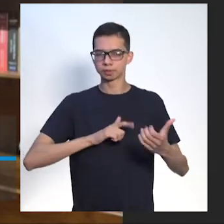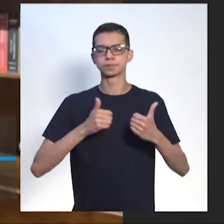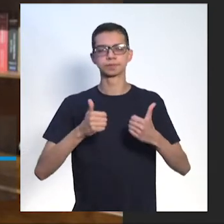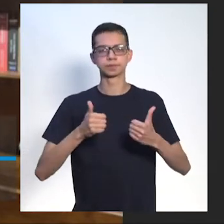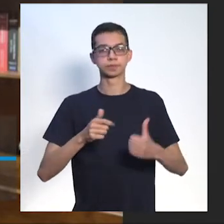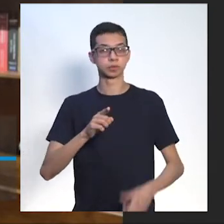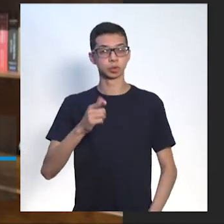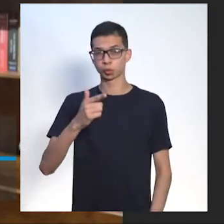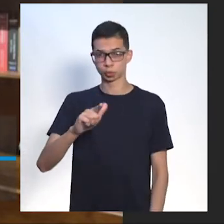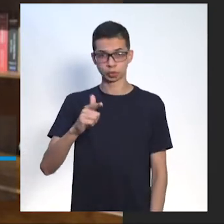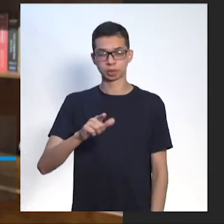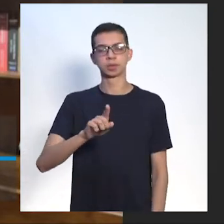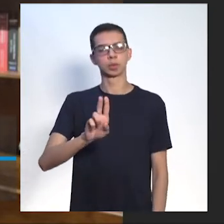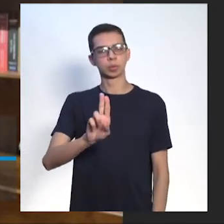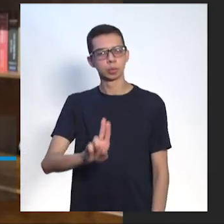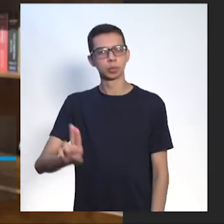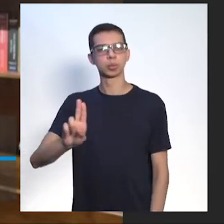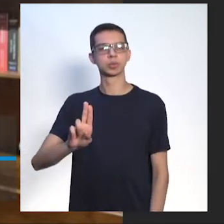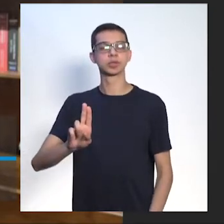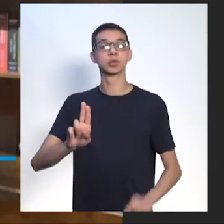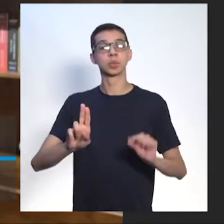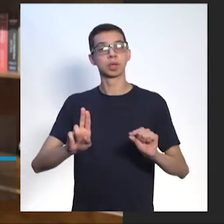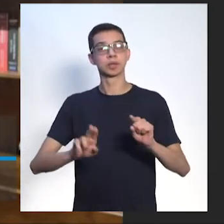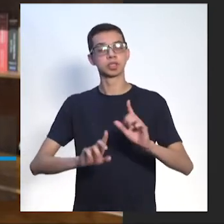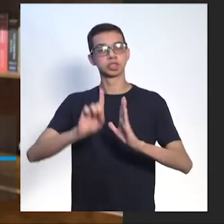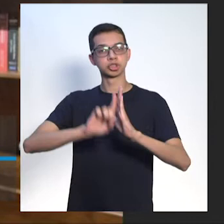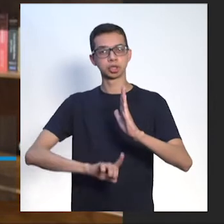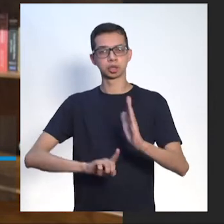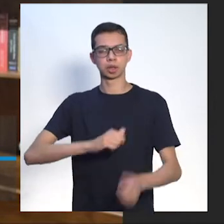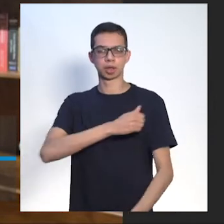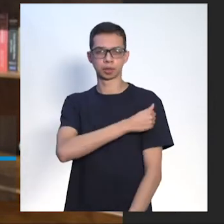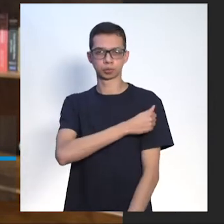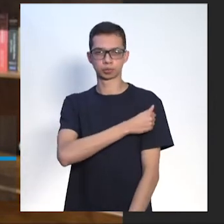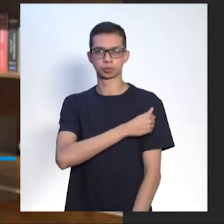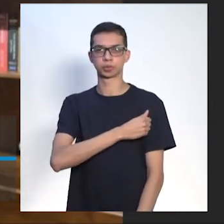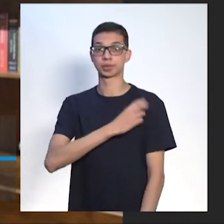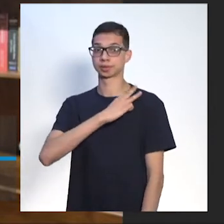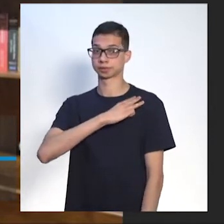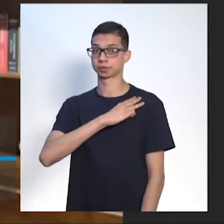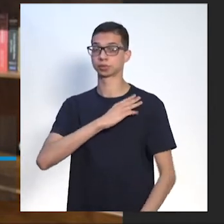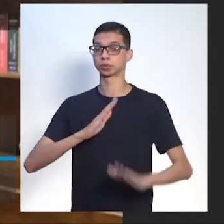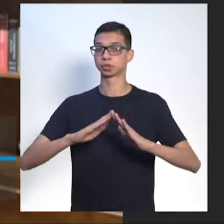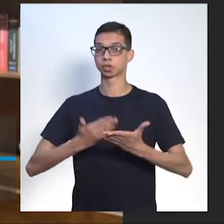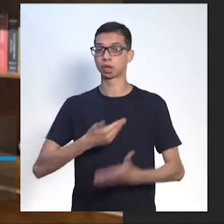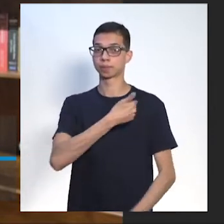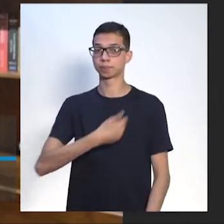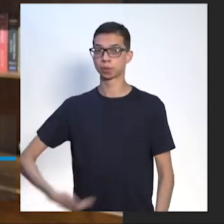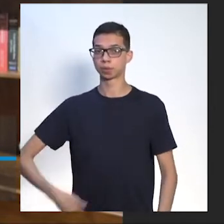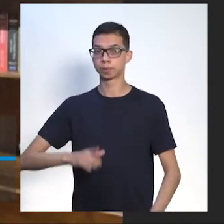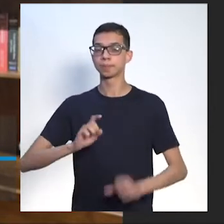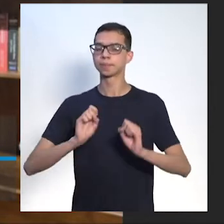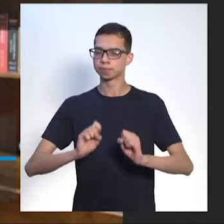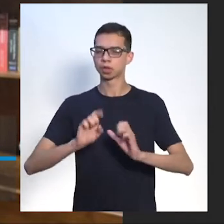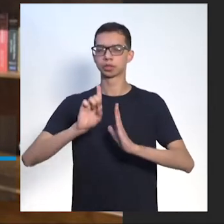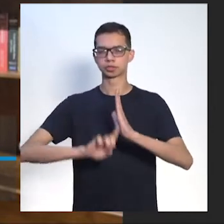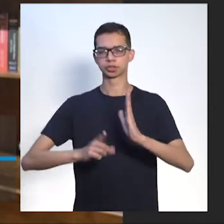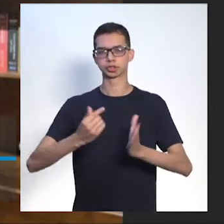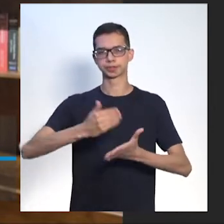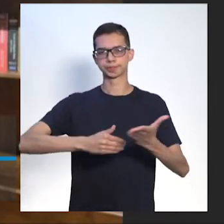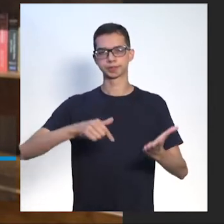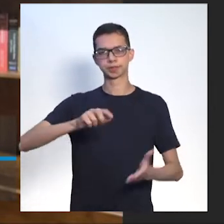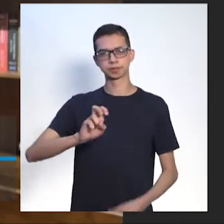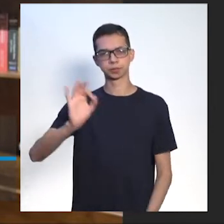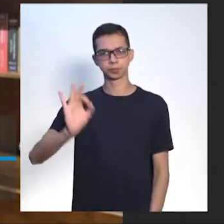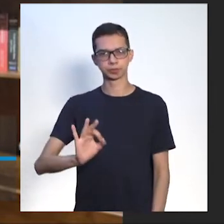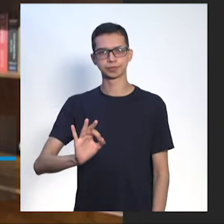o seu desconto de aluno de 3º ano da escola pública. É só entrar no site, vai fazer a inscrição, vai aparecer uma hora que você vai